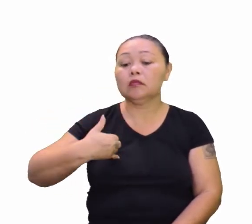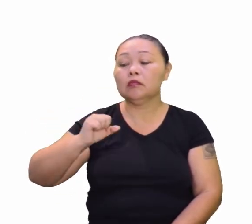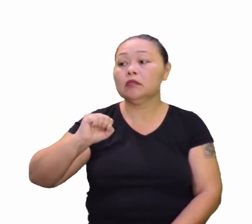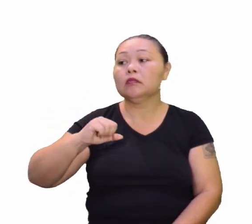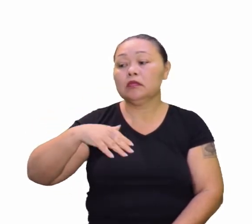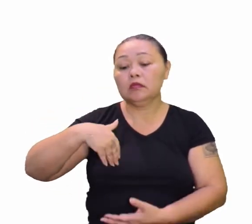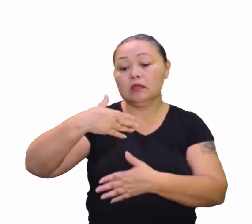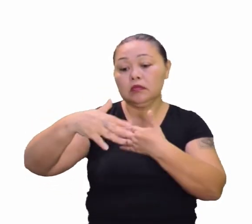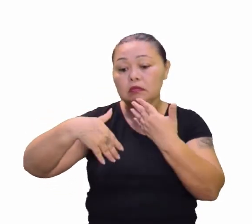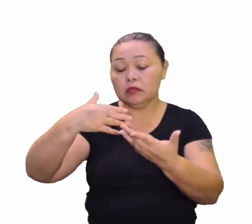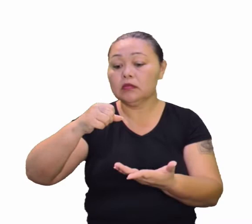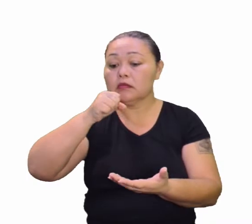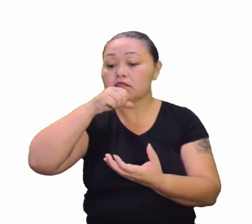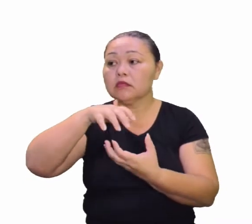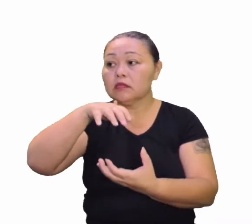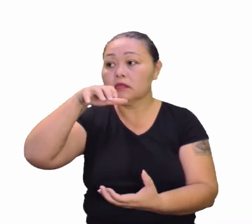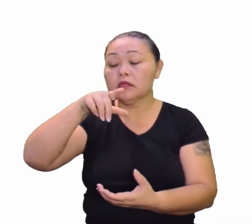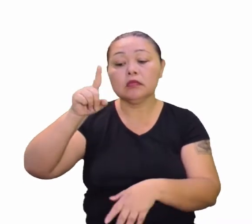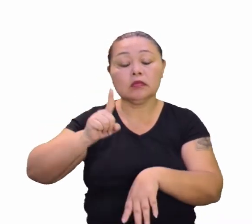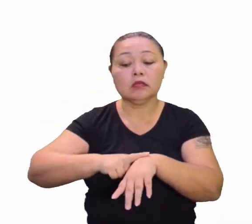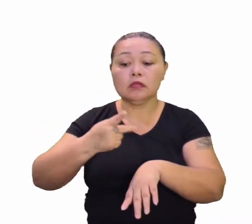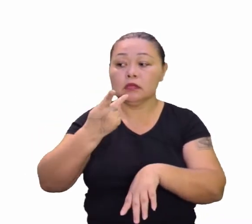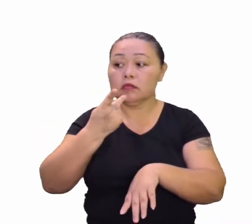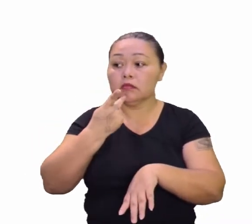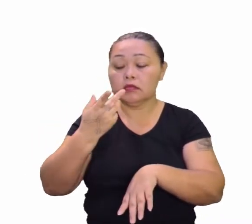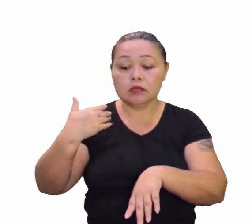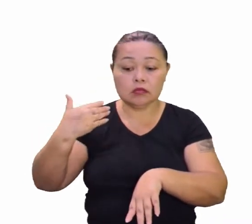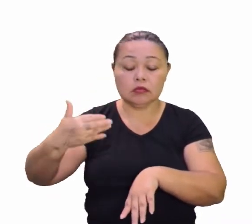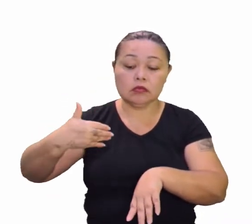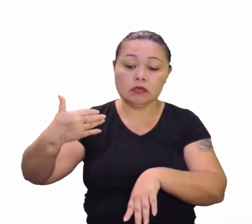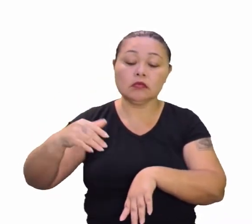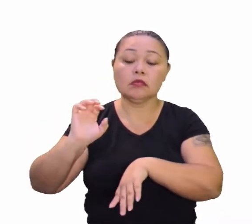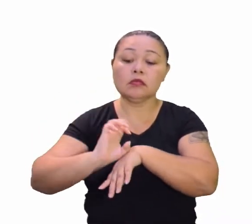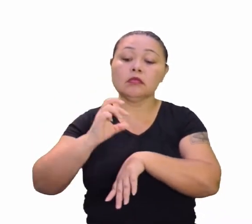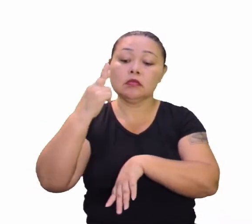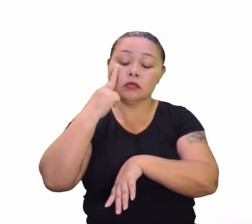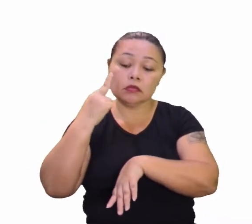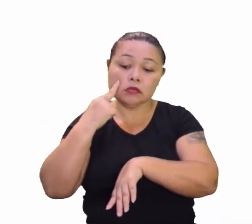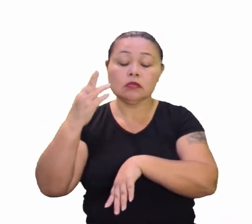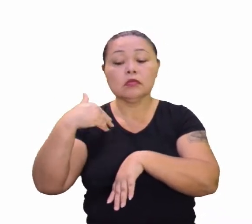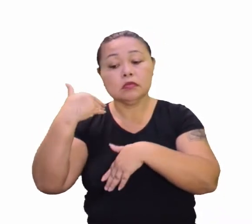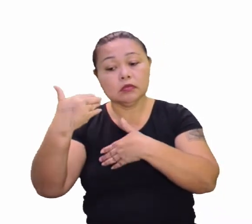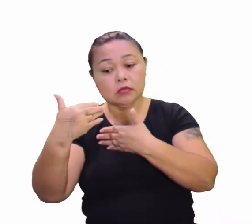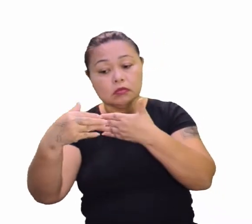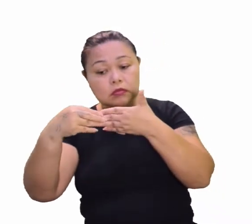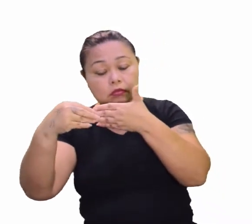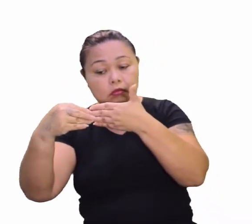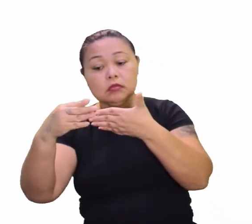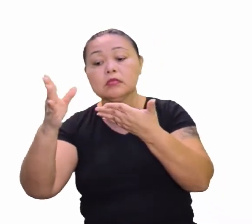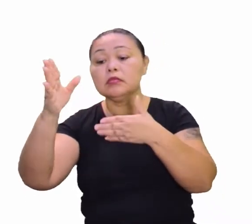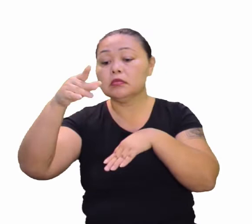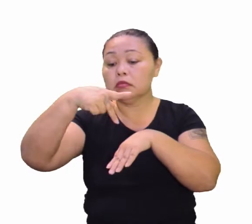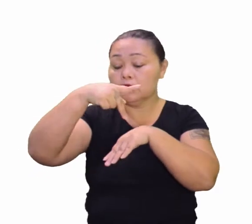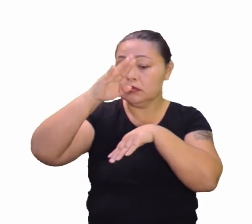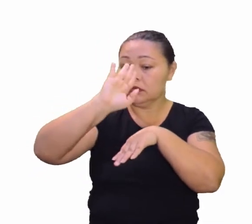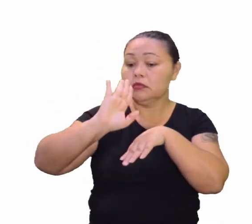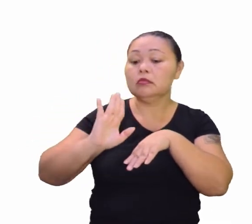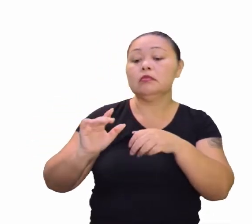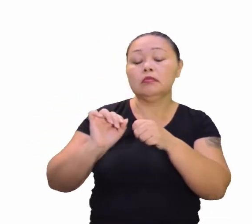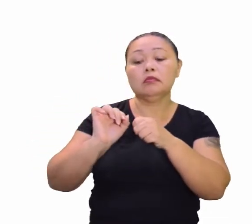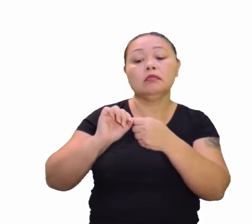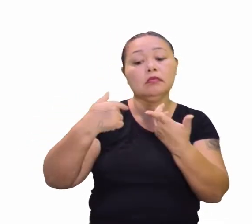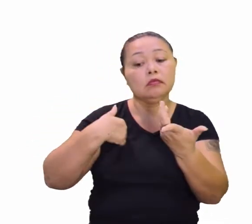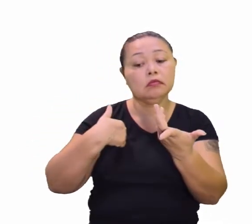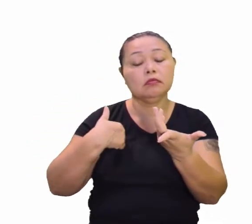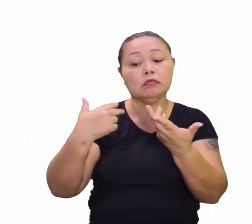envelhecer a população. Como eu falei naquele momento, a tendência de Rondônia segue a tendência nacional. Muito que bem. é de envelhecimento da